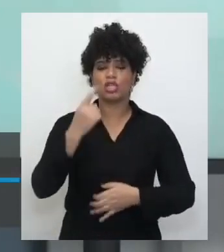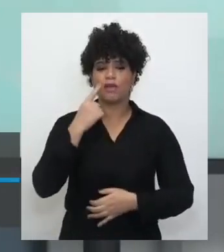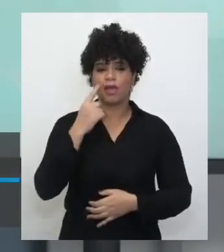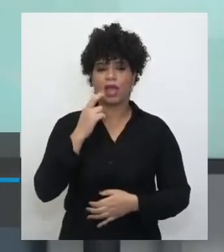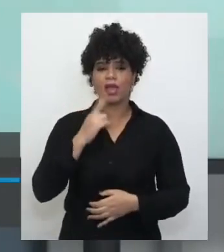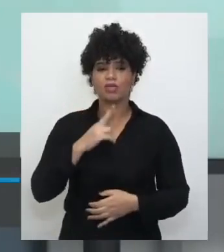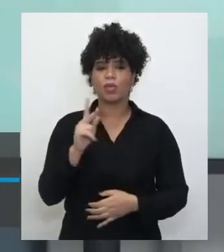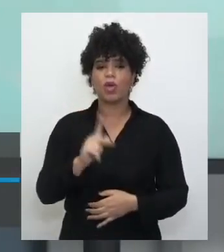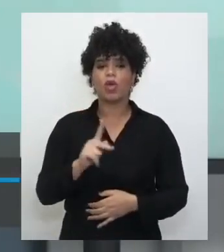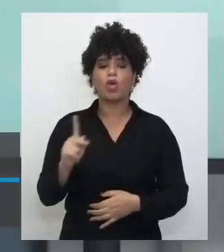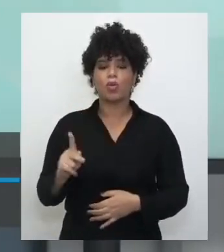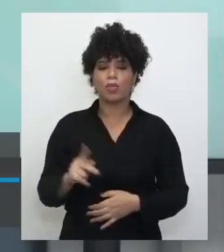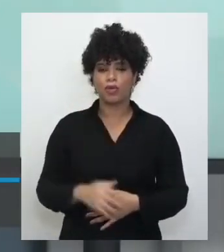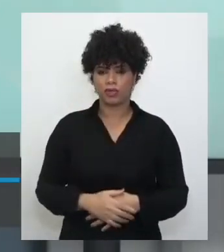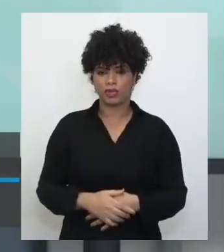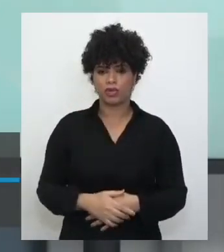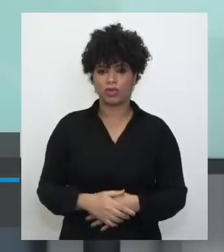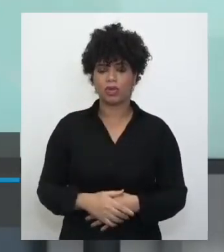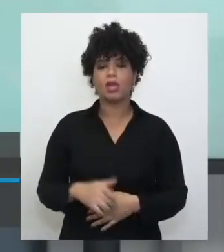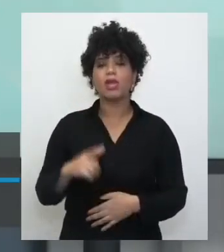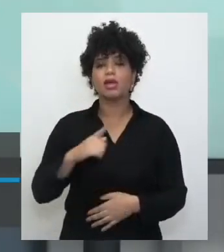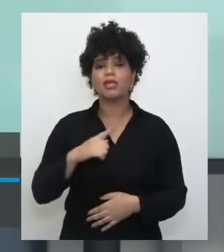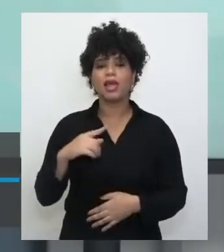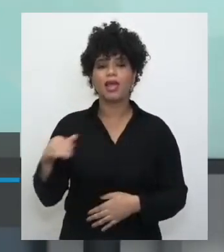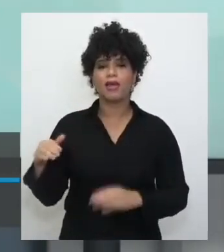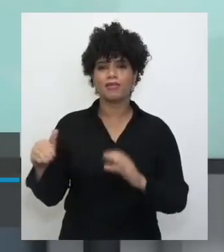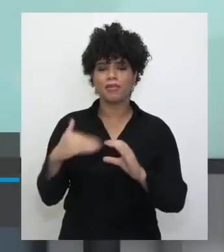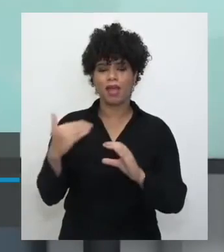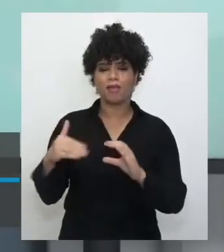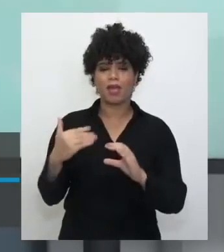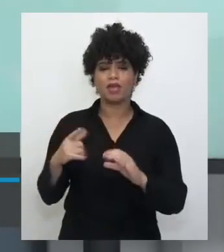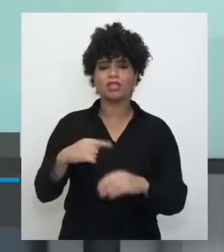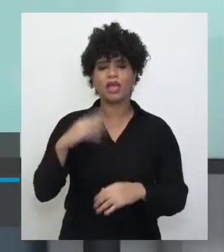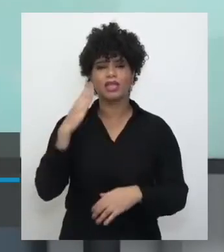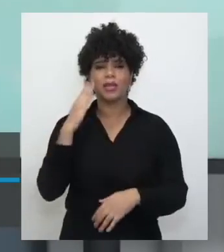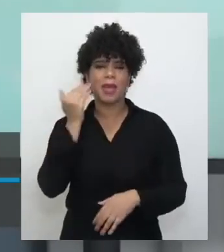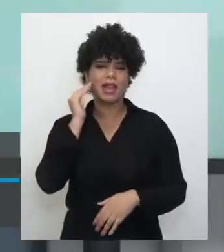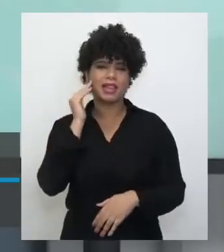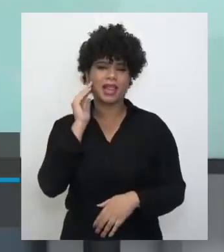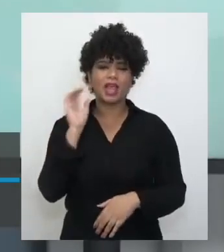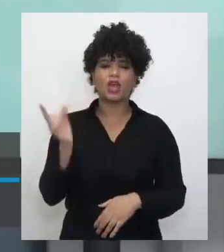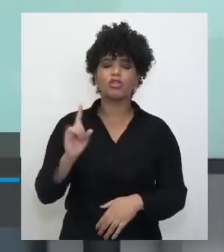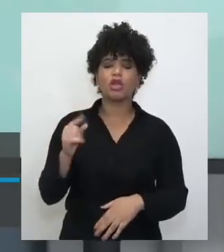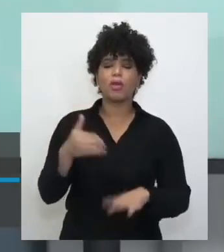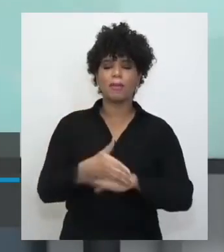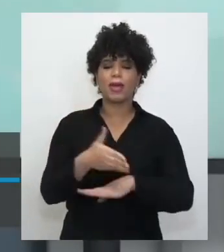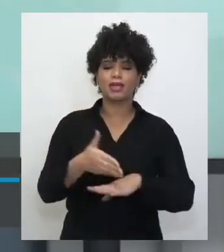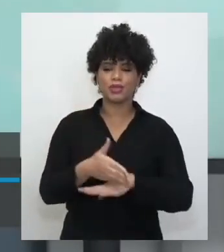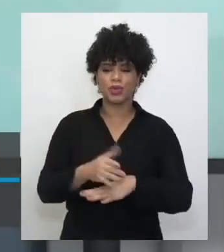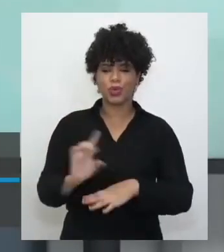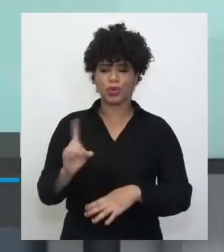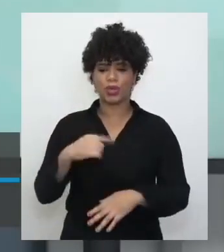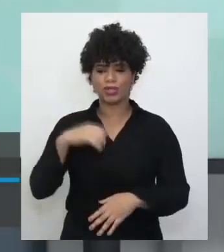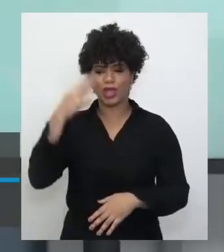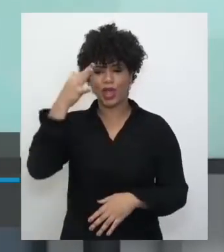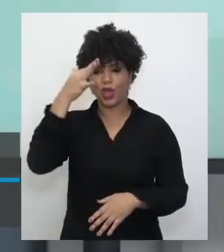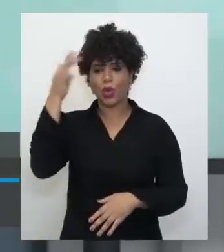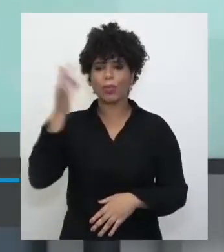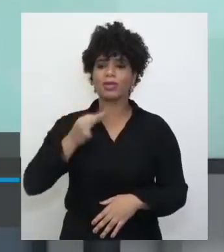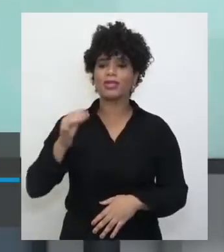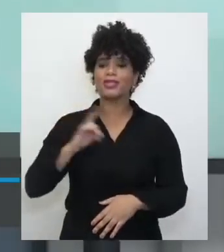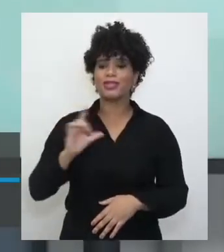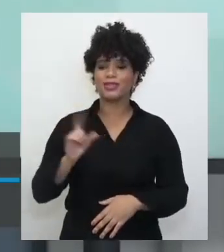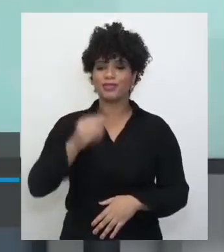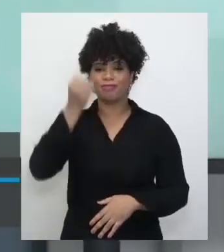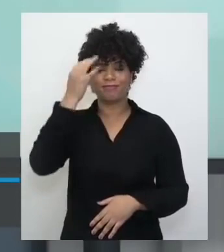seu professor e você, professor, mande a resposta para mim, para eu poder sentir se eles estão entendendo, se eles estão participando ou não, se eles estão compreendendo, tá bom? E